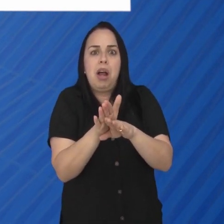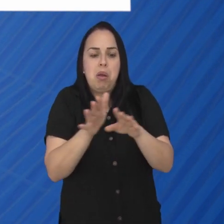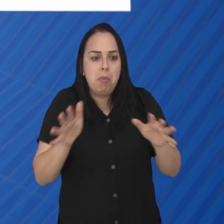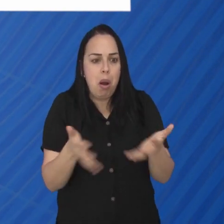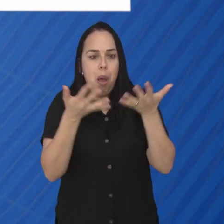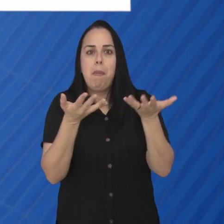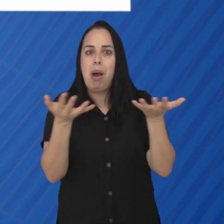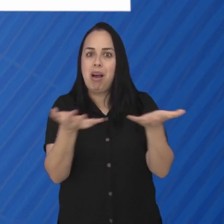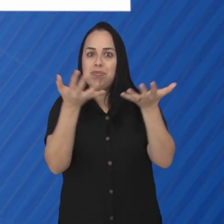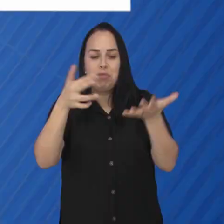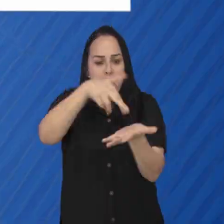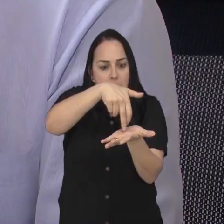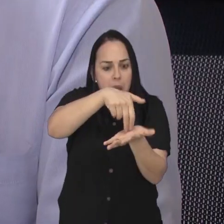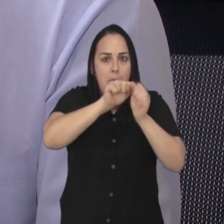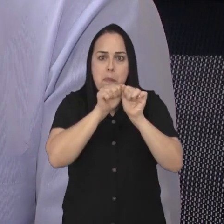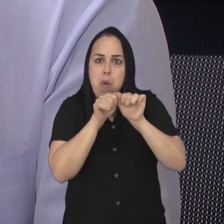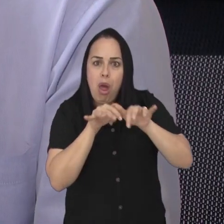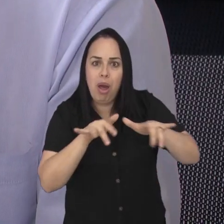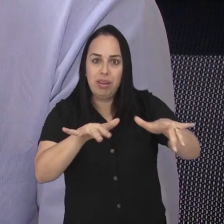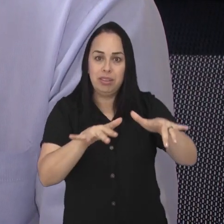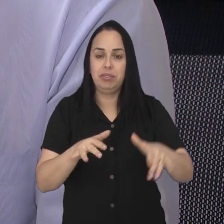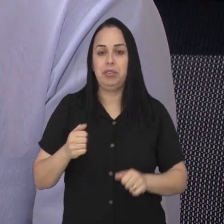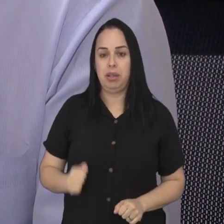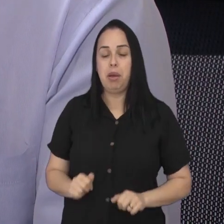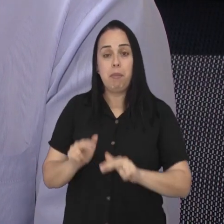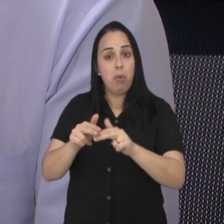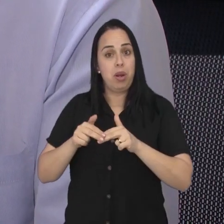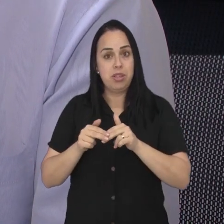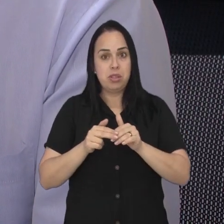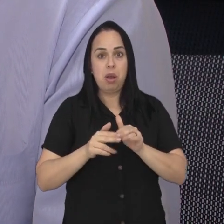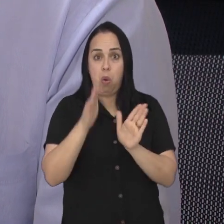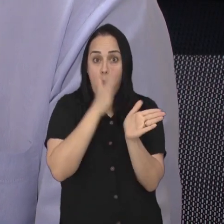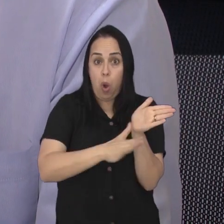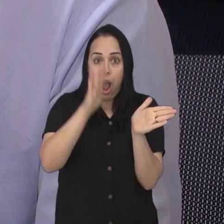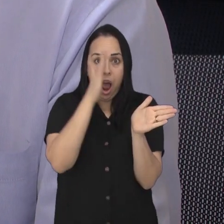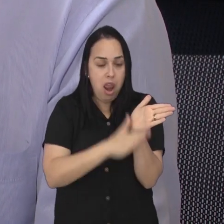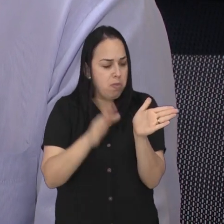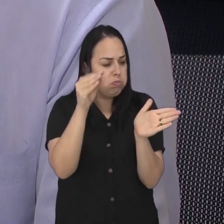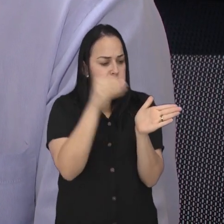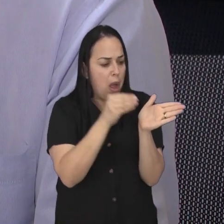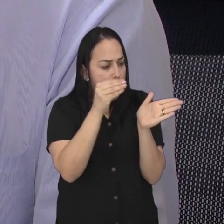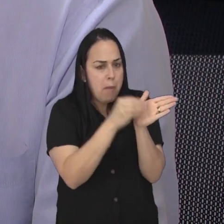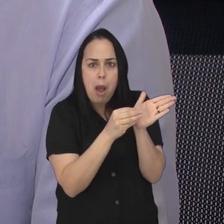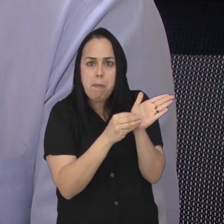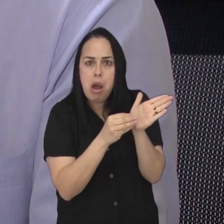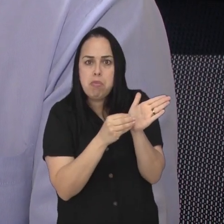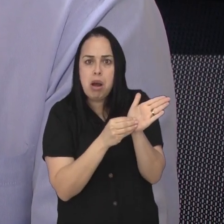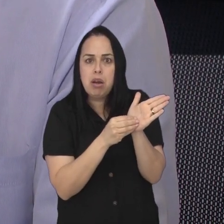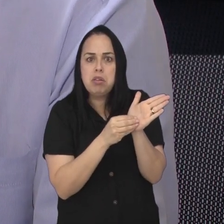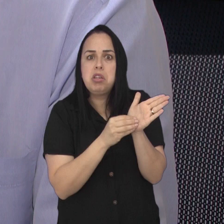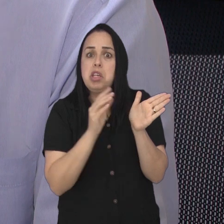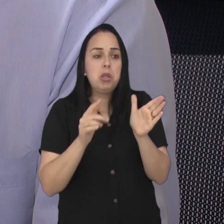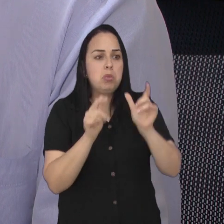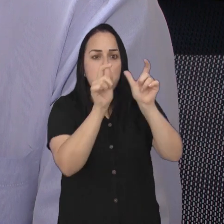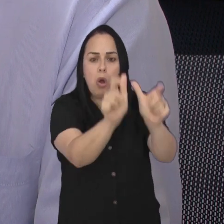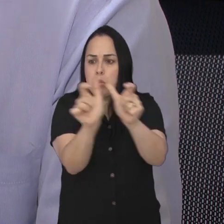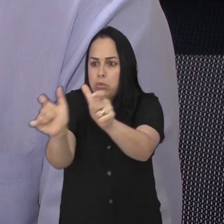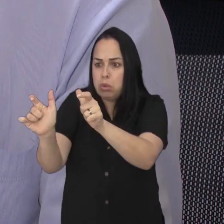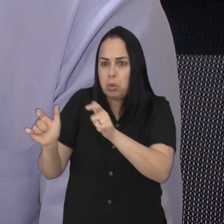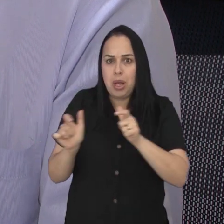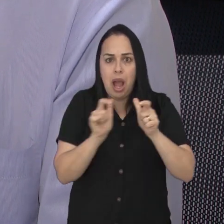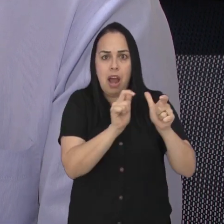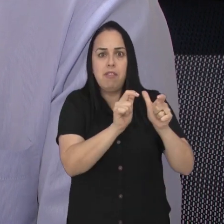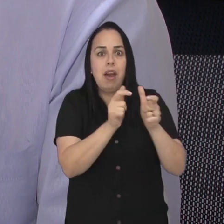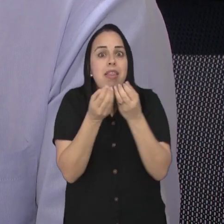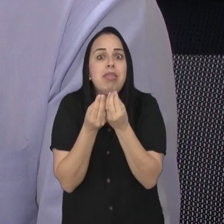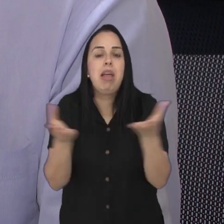com a difusão da dança. Não tenha dúvida que esse calendário sendo preparado, podendo levar nas diversas regiões do nosso município,